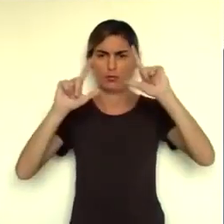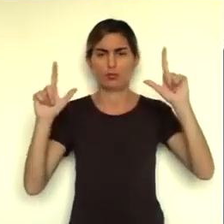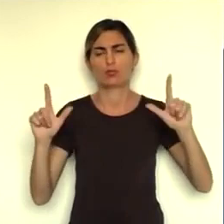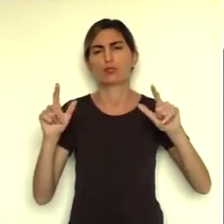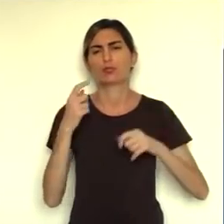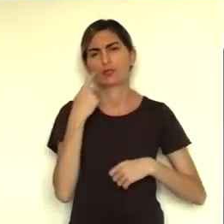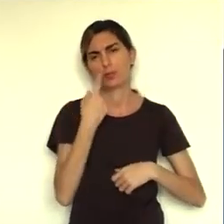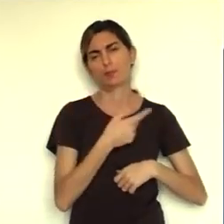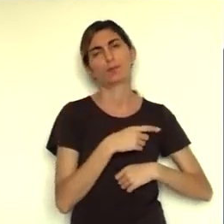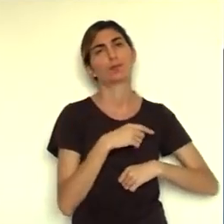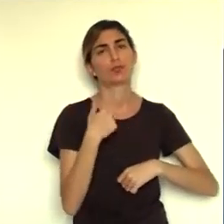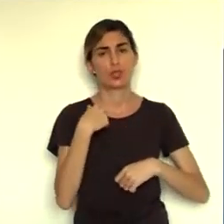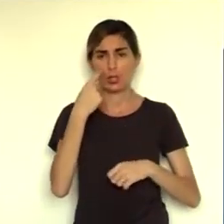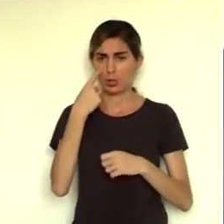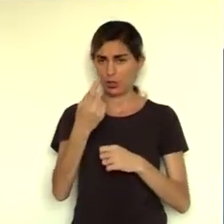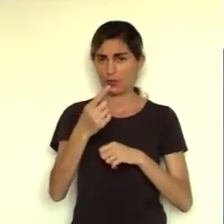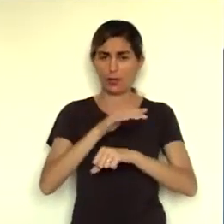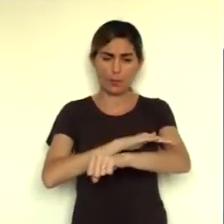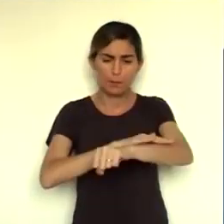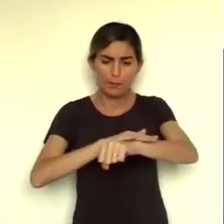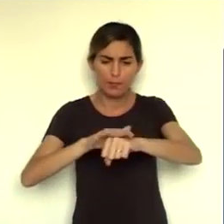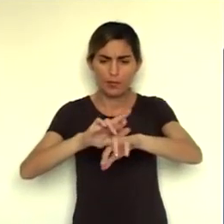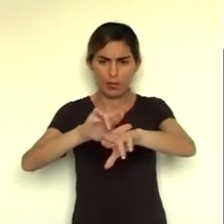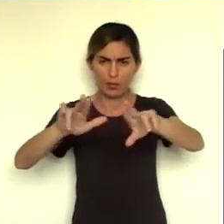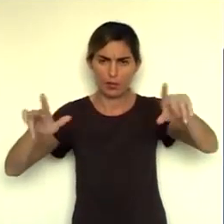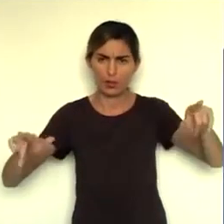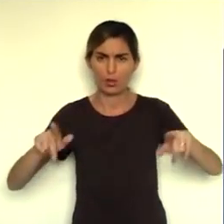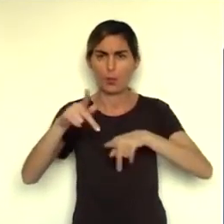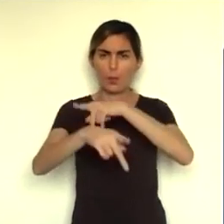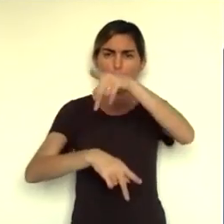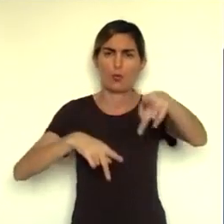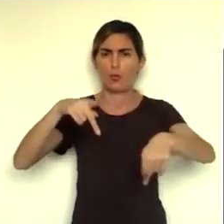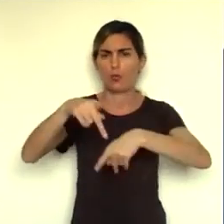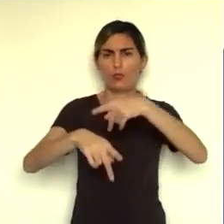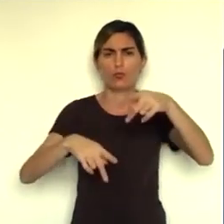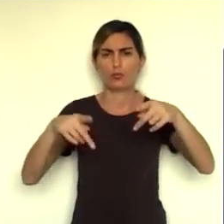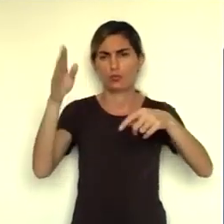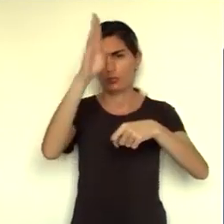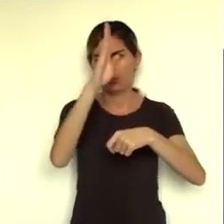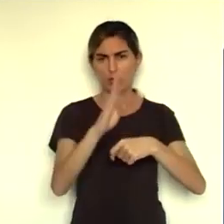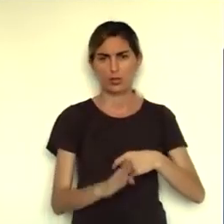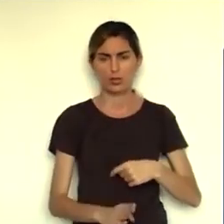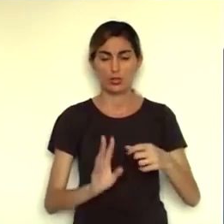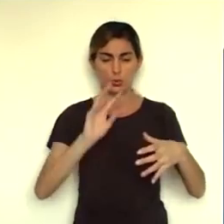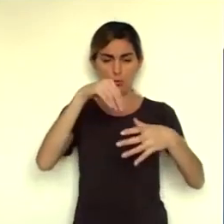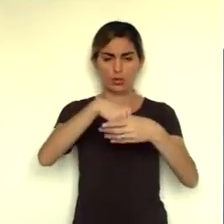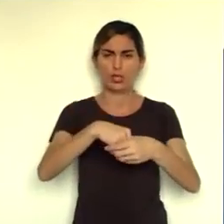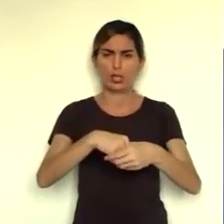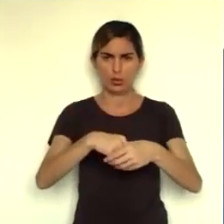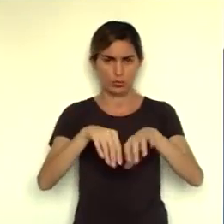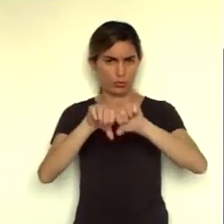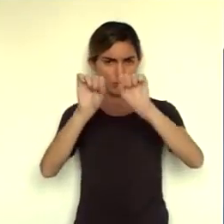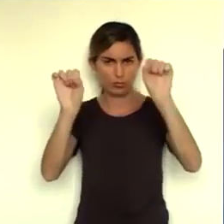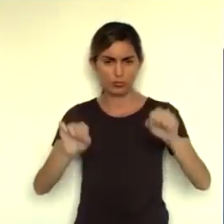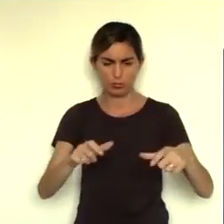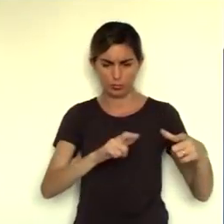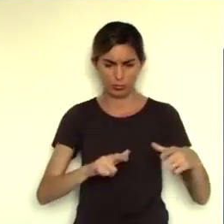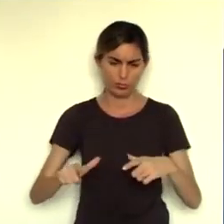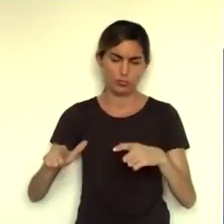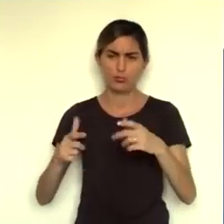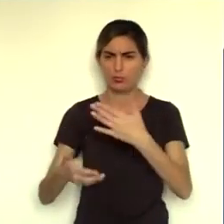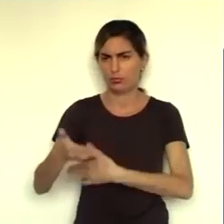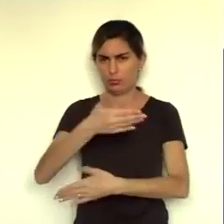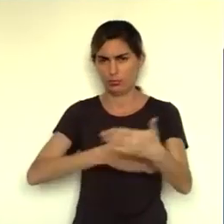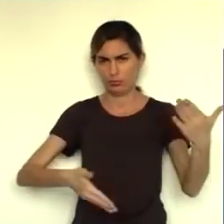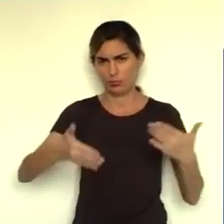imagem, né, a gente vê as etnias formadoras do povo brasileiro, né? Dentro dessa